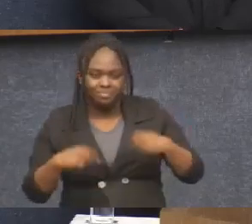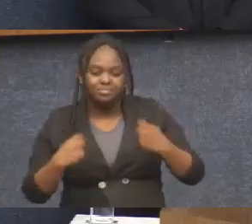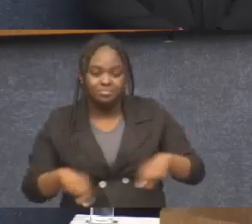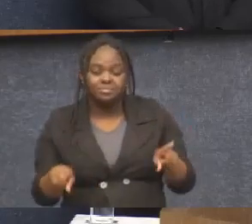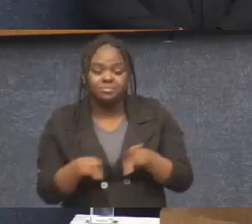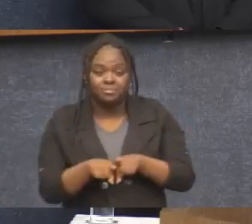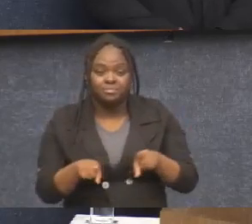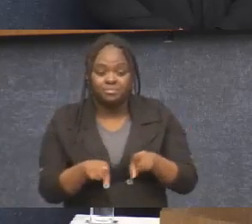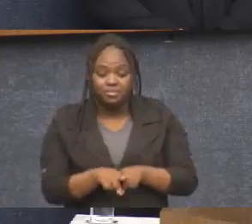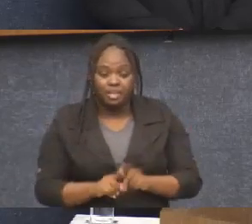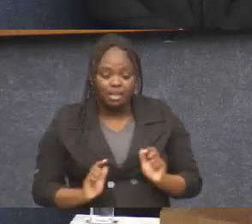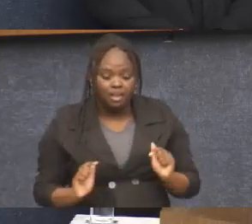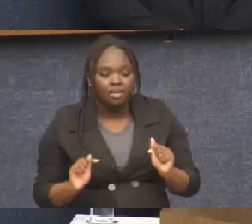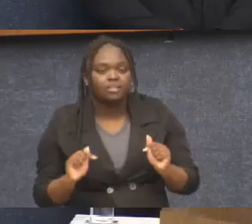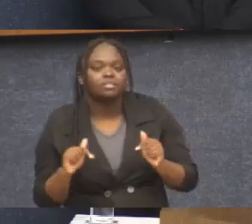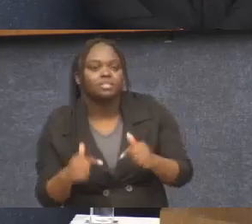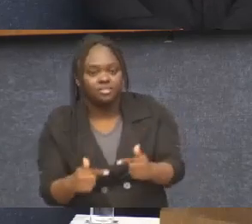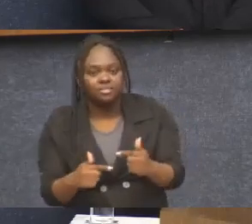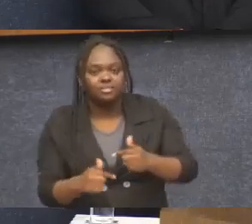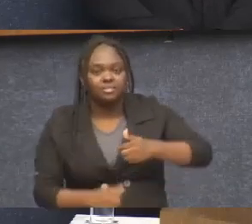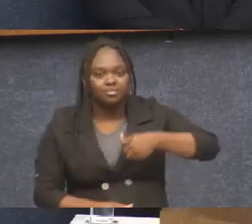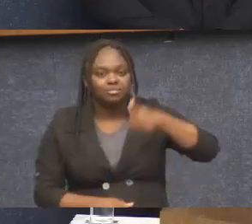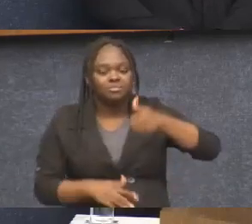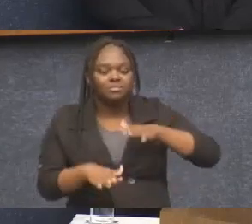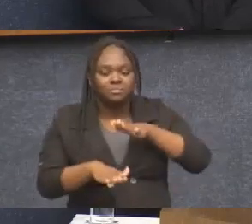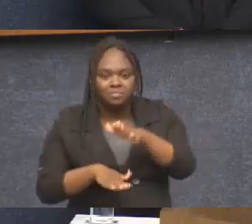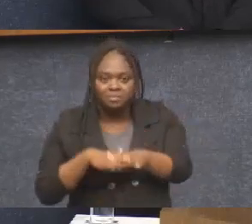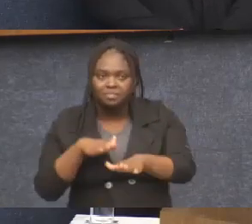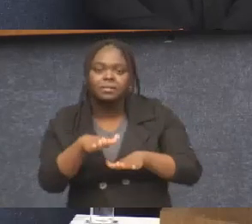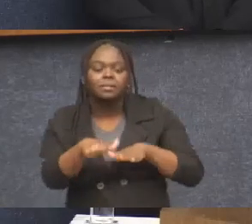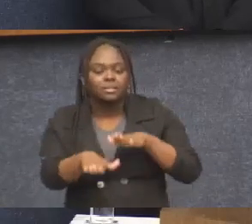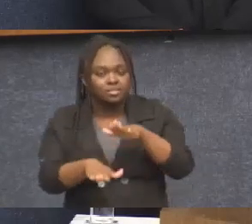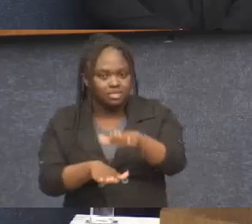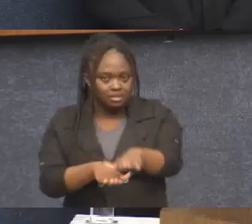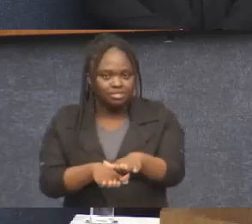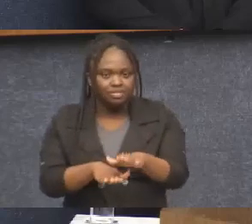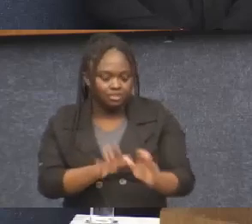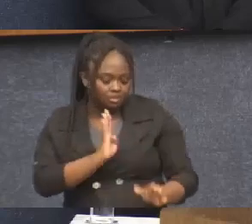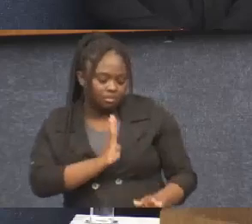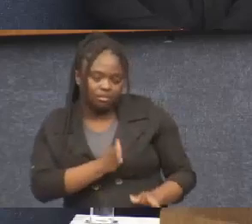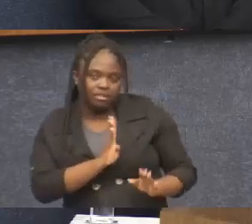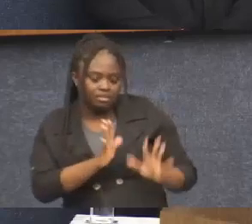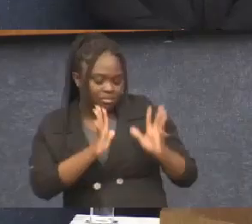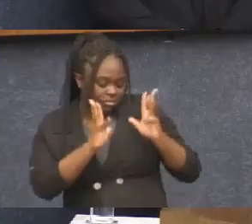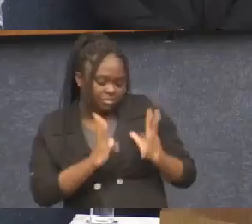os braços. Dar o primeiro passo é limpar o coração.